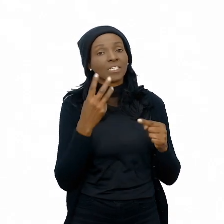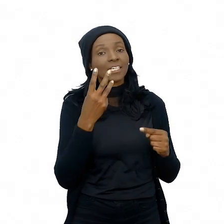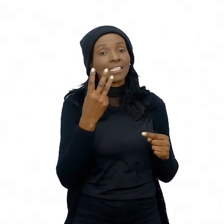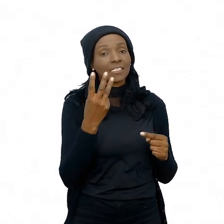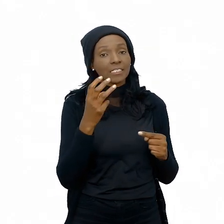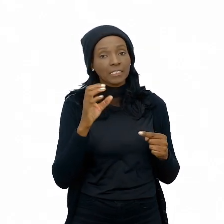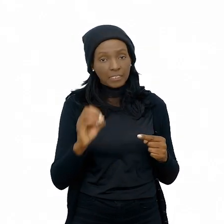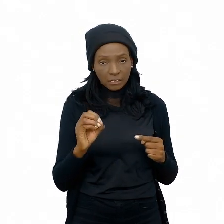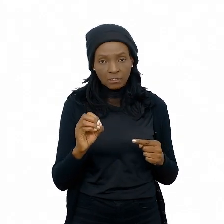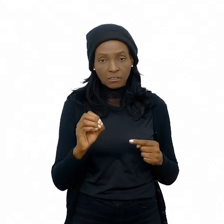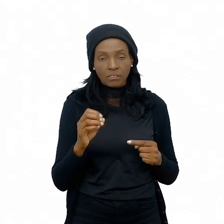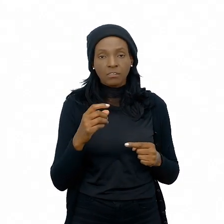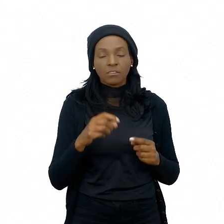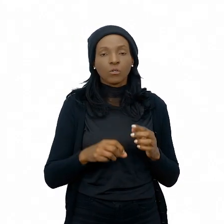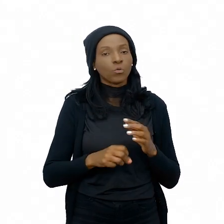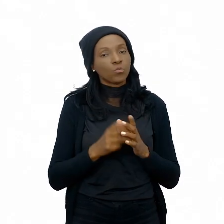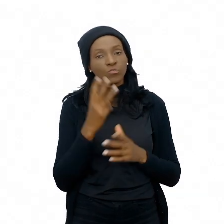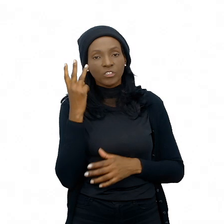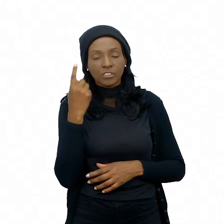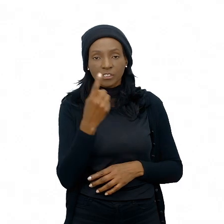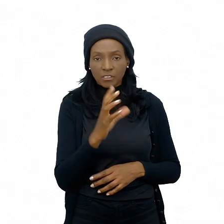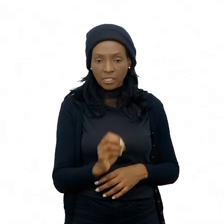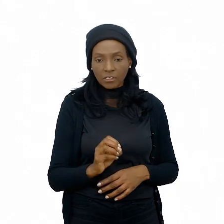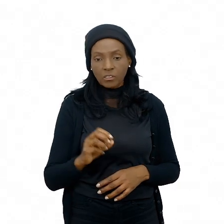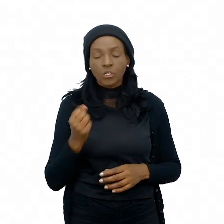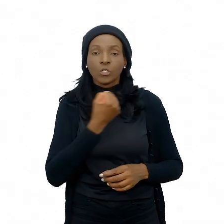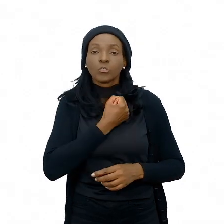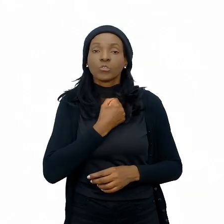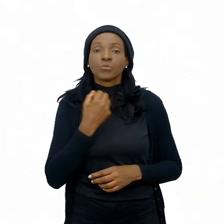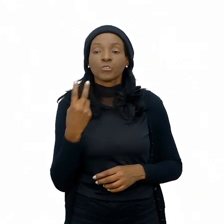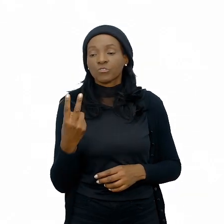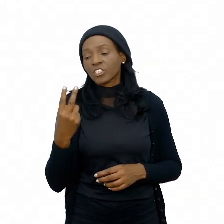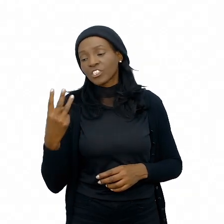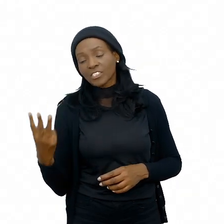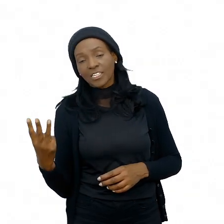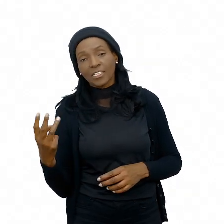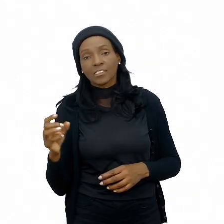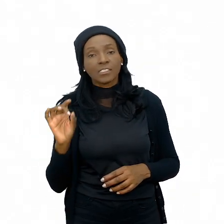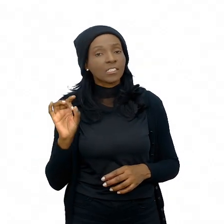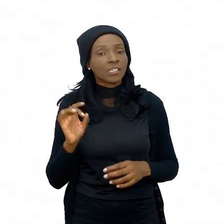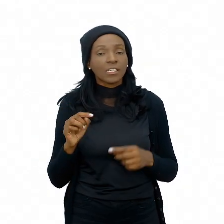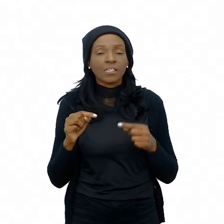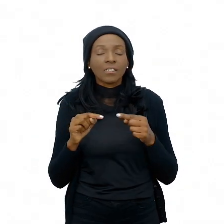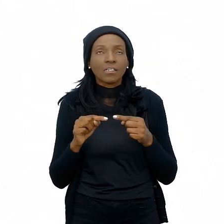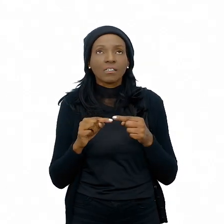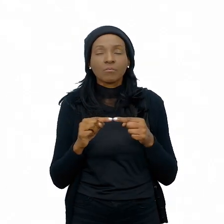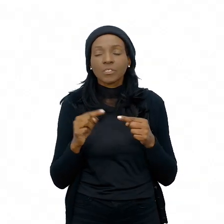dezenas. No número 23, ele representa 3 unidades somente.